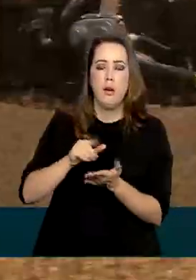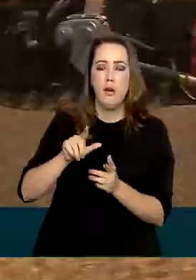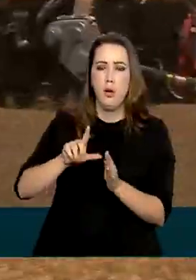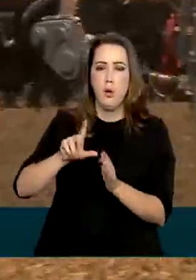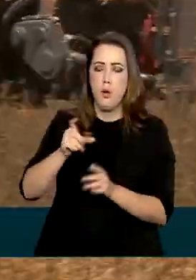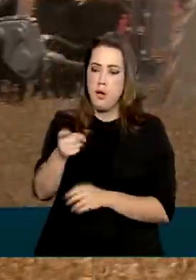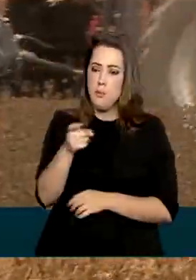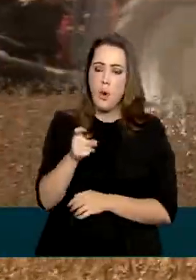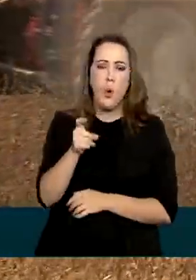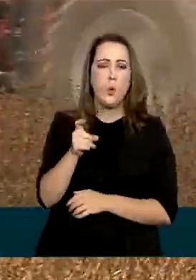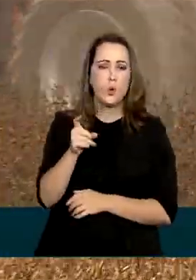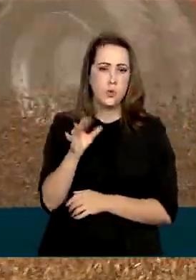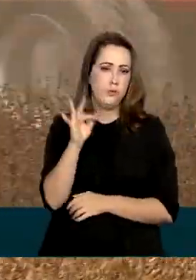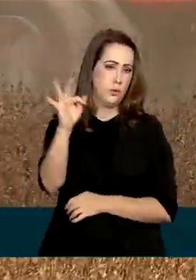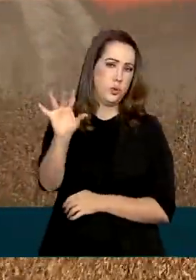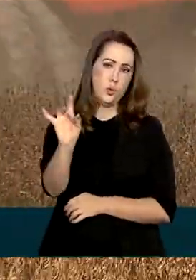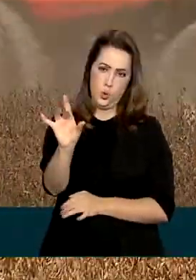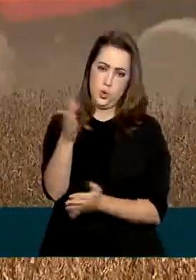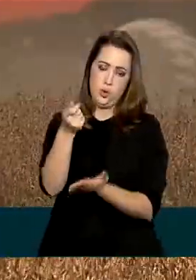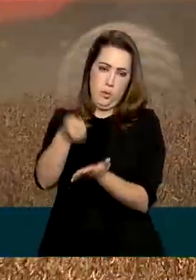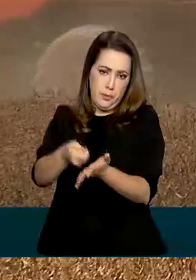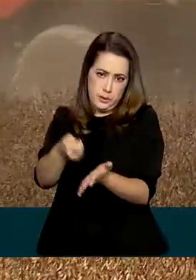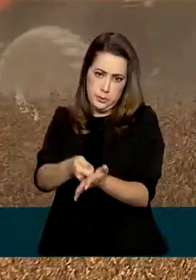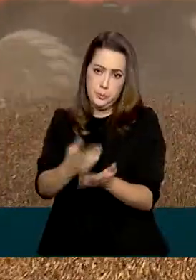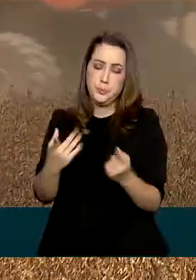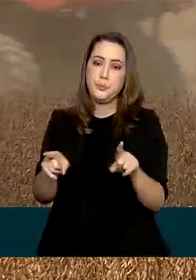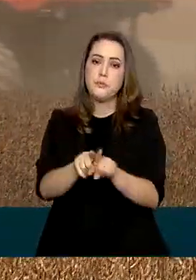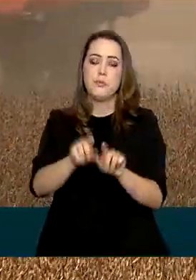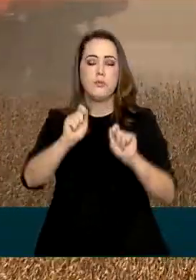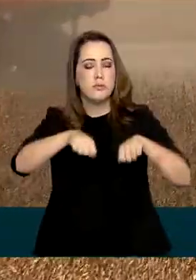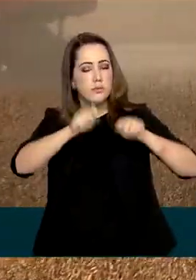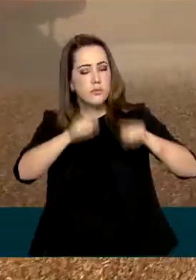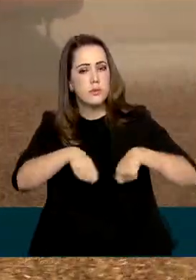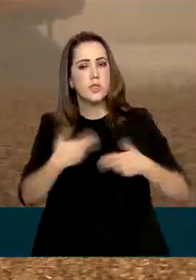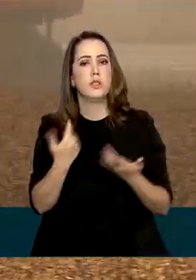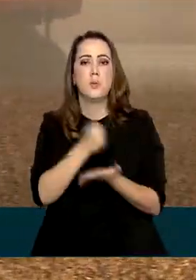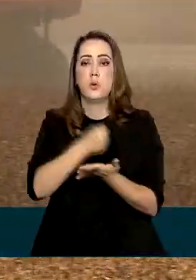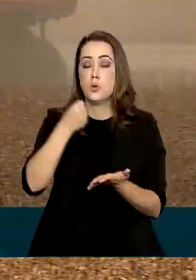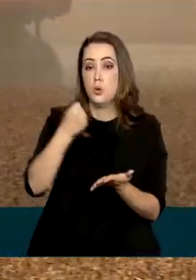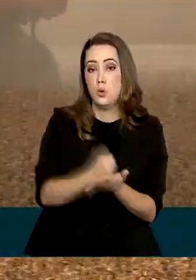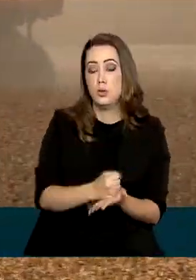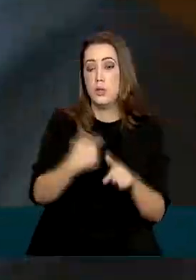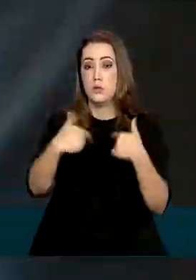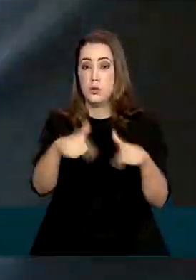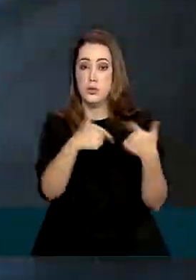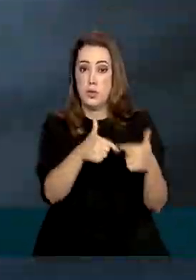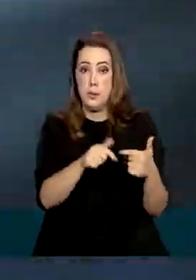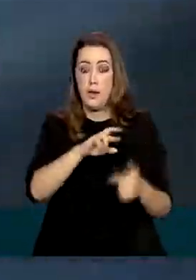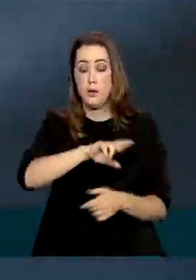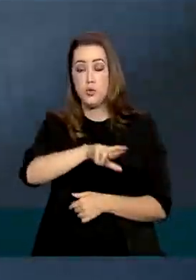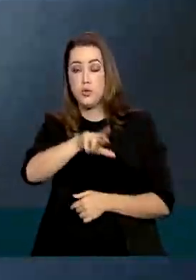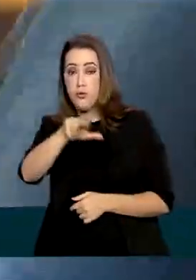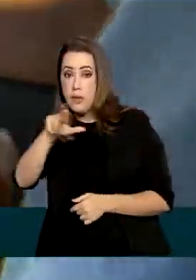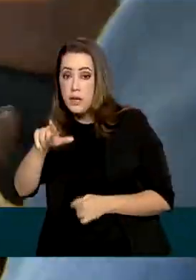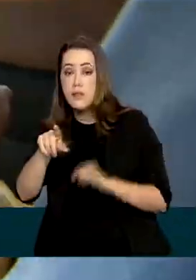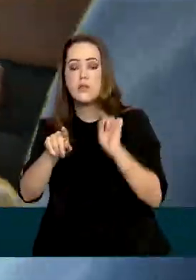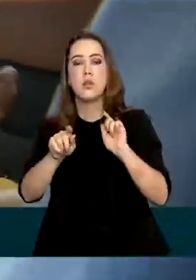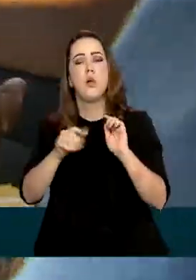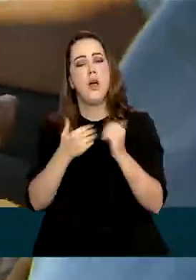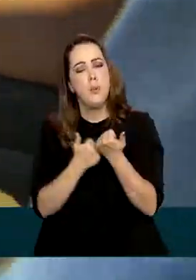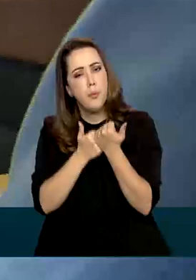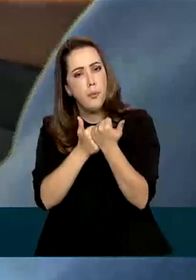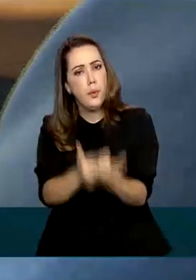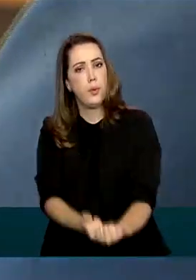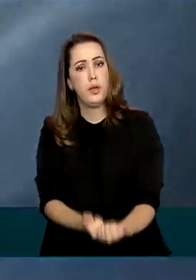COFINS e de tributos previdenciários e a flexibilização dos contratos de trabalho, ajudaram a amortecer